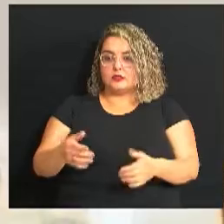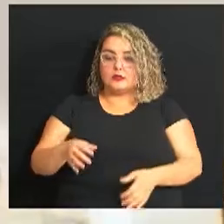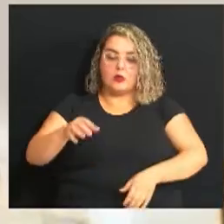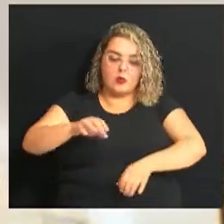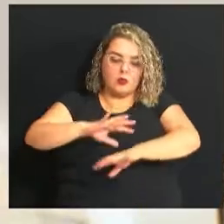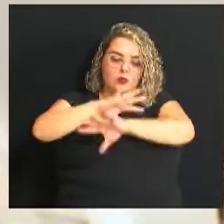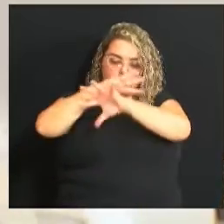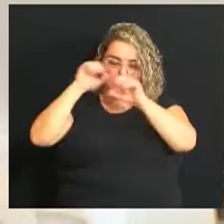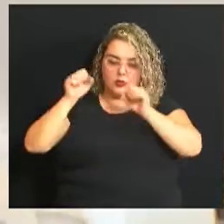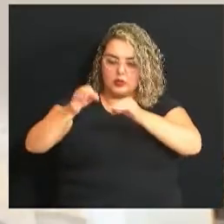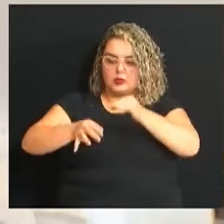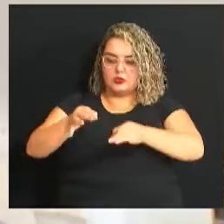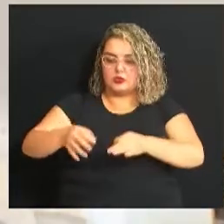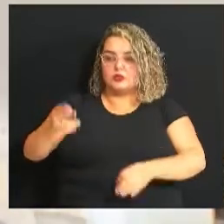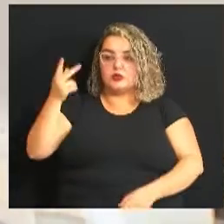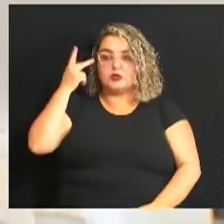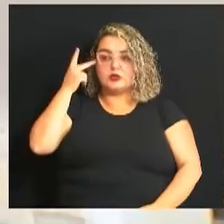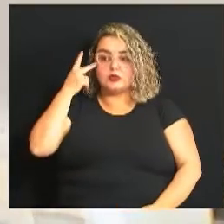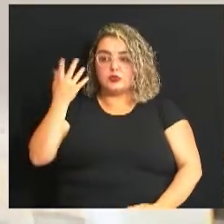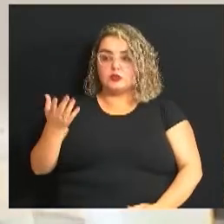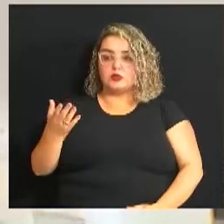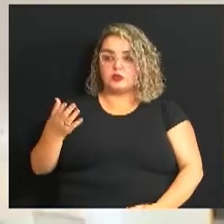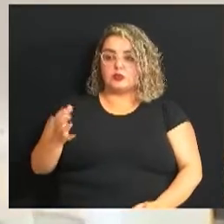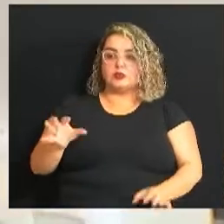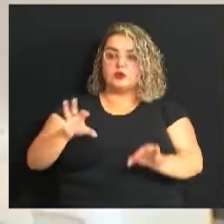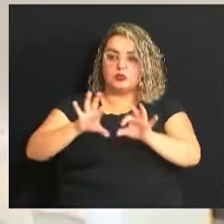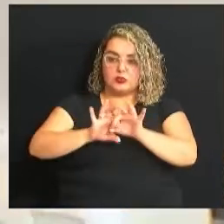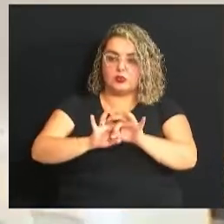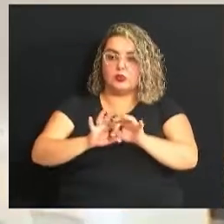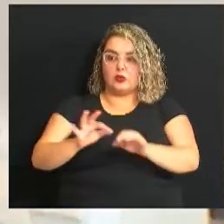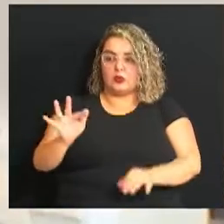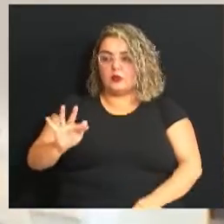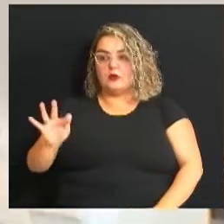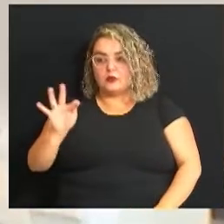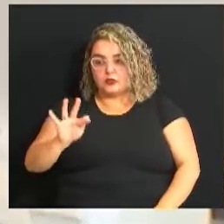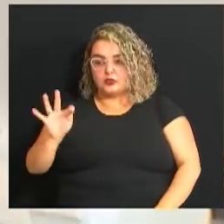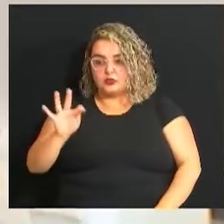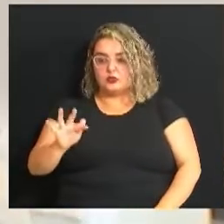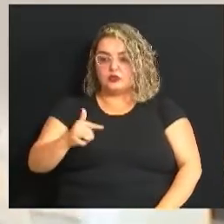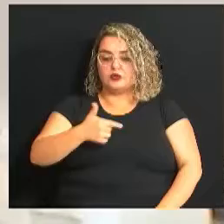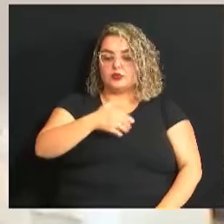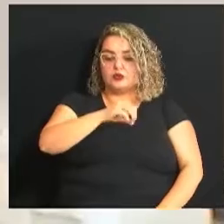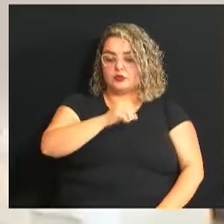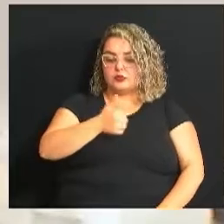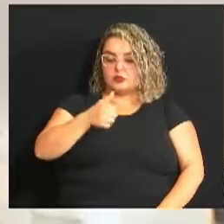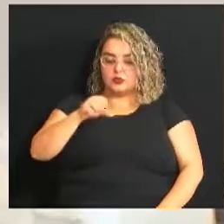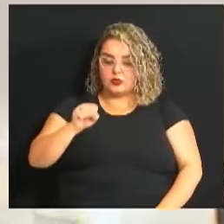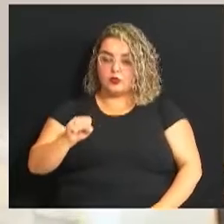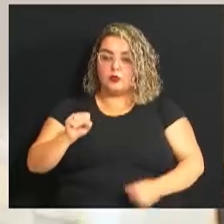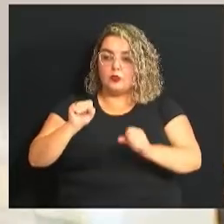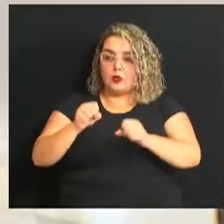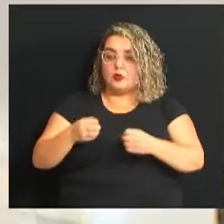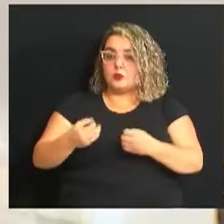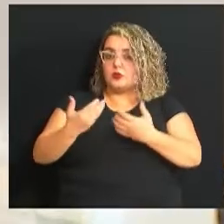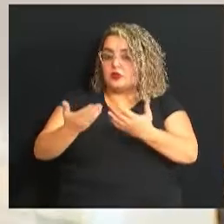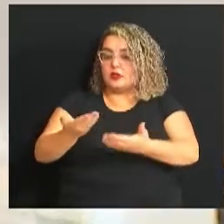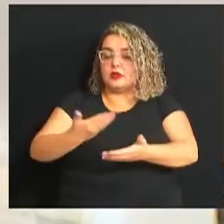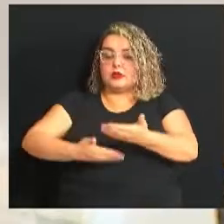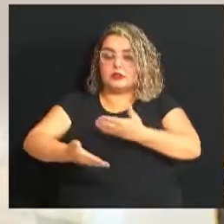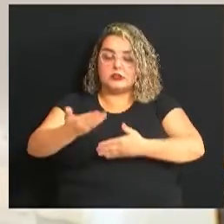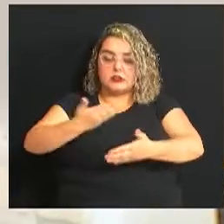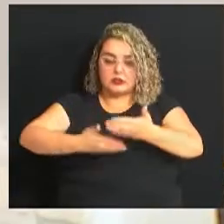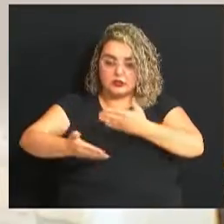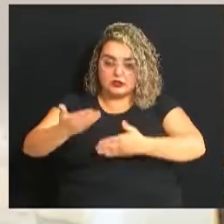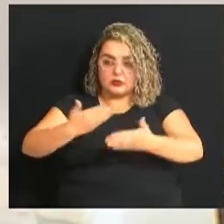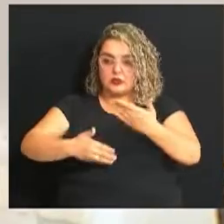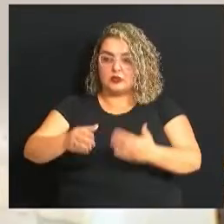São Paulo, por meio de um convênio com a universidade, a partir de 2018, nós podemos oferecer esses serviços ao